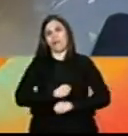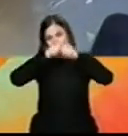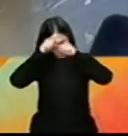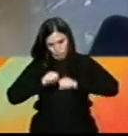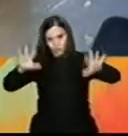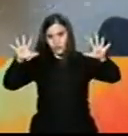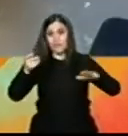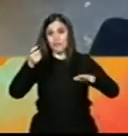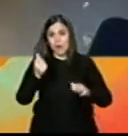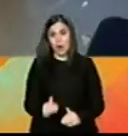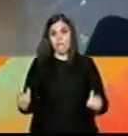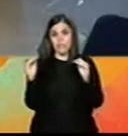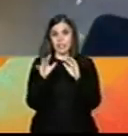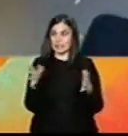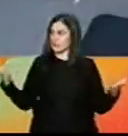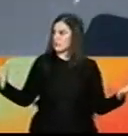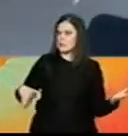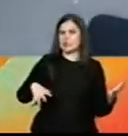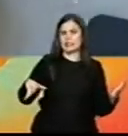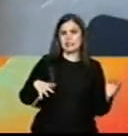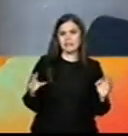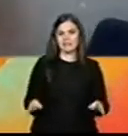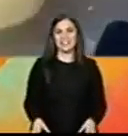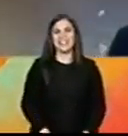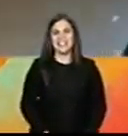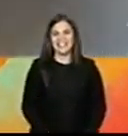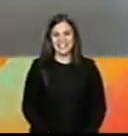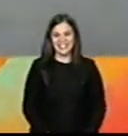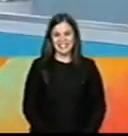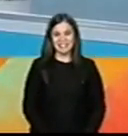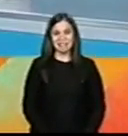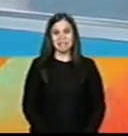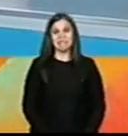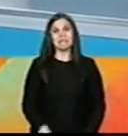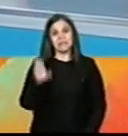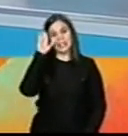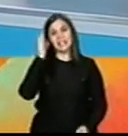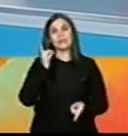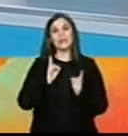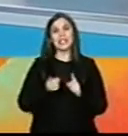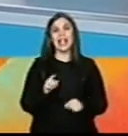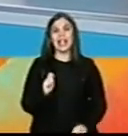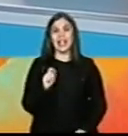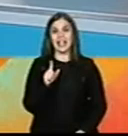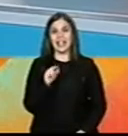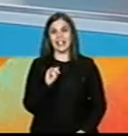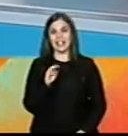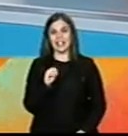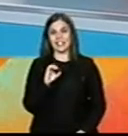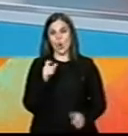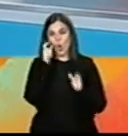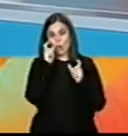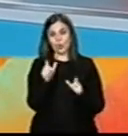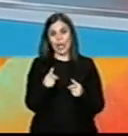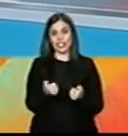Estamos quase nessa fase, não estamos? Estamos quase nessa fase. Pronto, como vêem, está isto aqui é, uma forma que... Isto é um elísio a mudar isto à distância de casa.